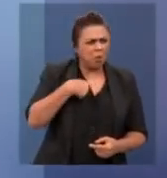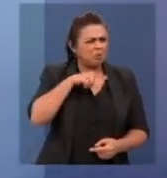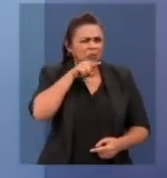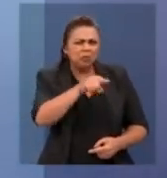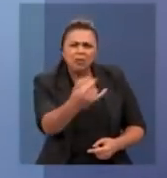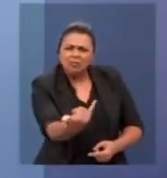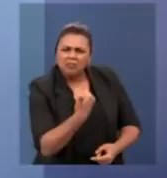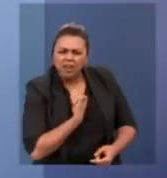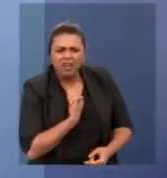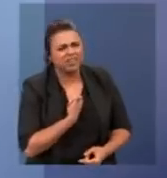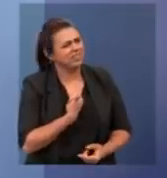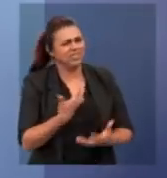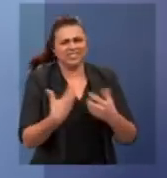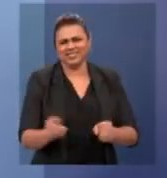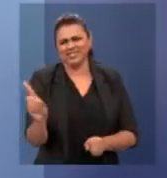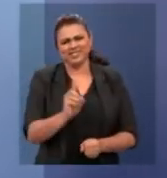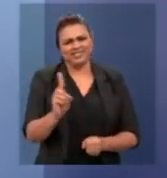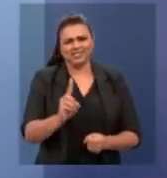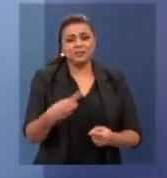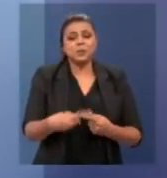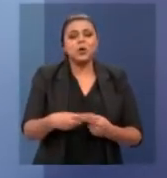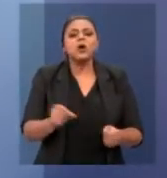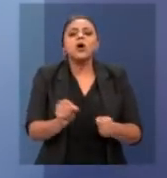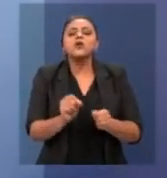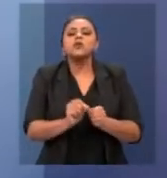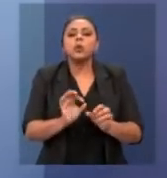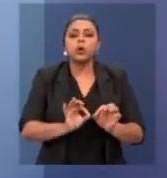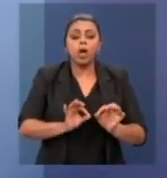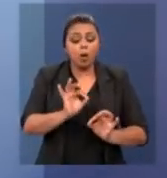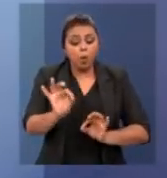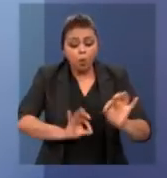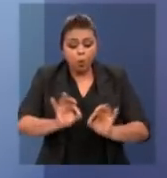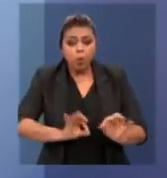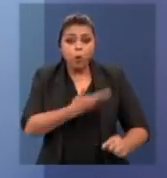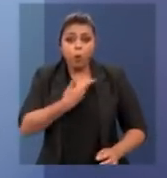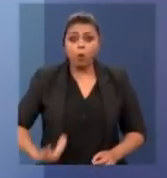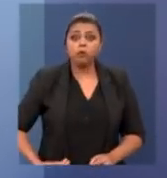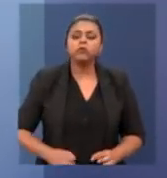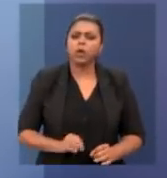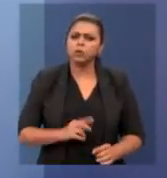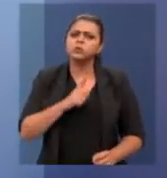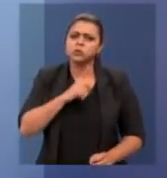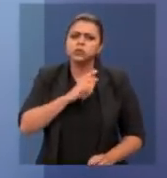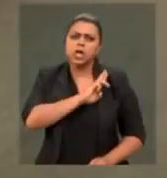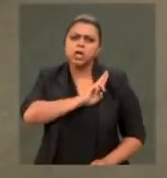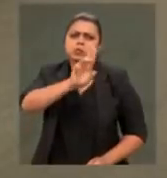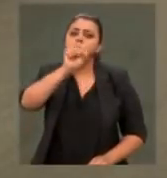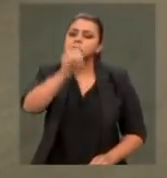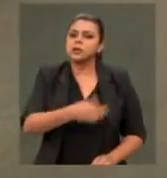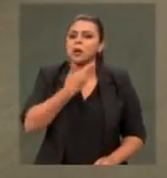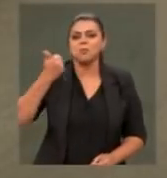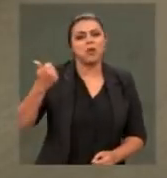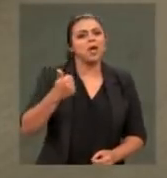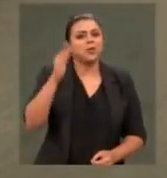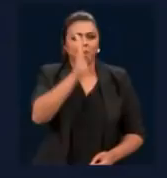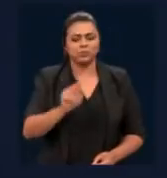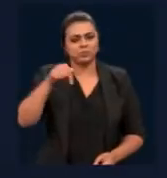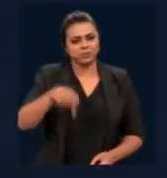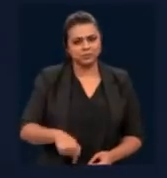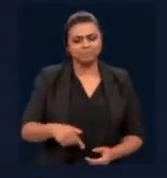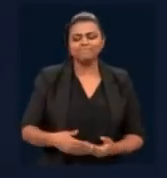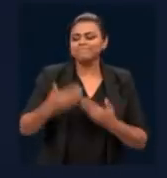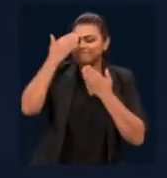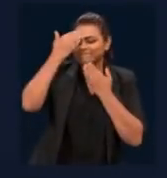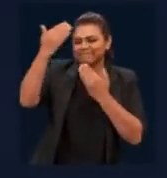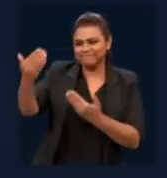você não você sabe que nós fizemos uma gestão muito responsável das melhores do nosso nosso país obrigado candidato e